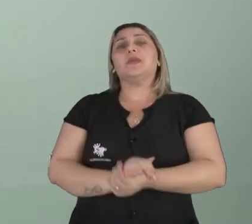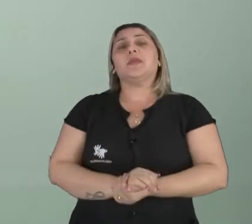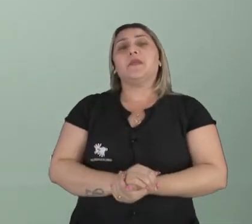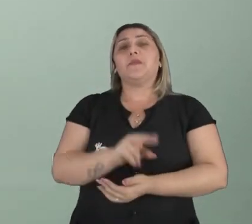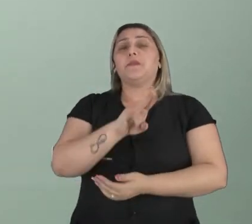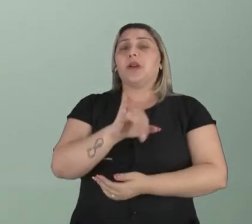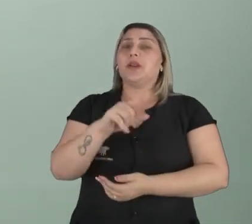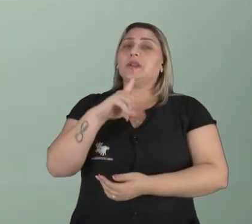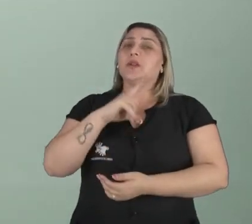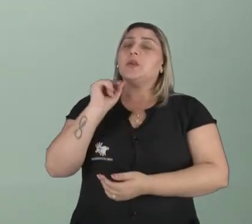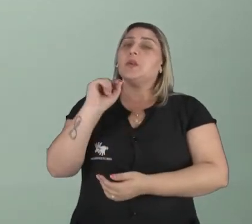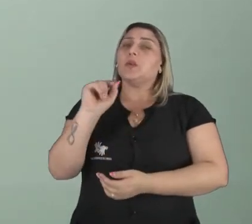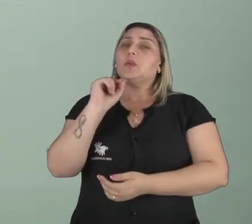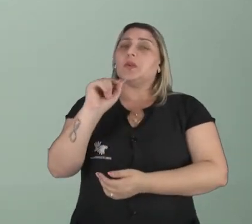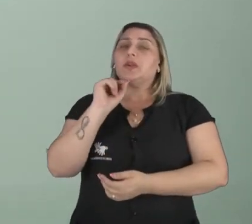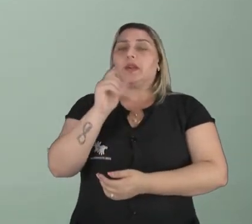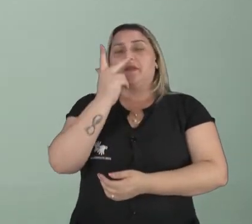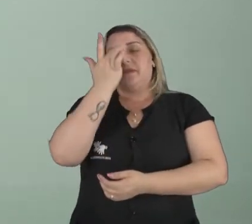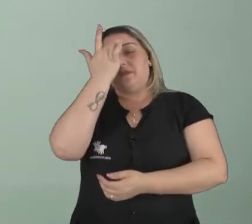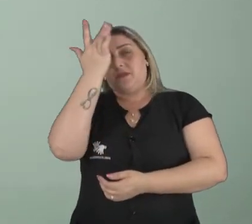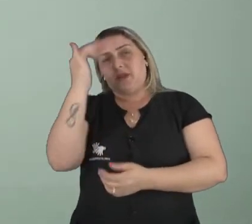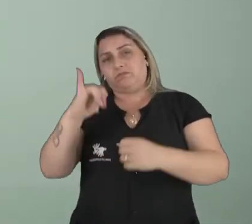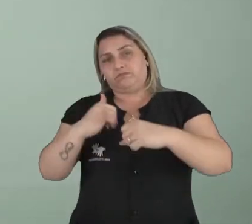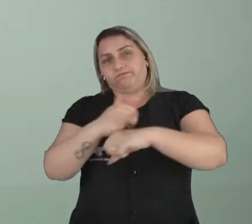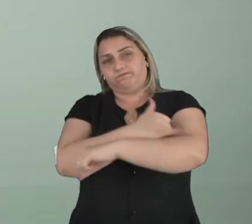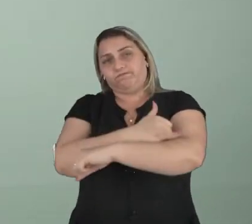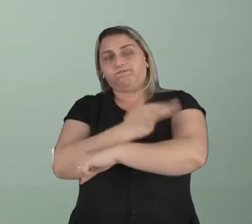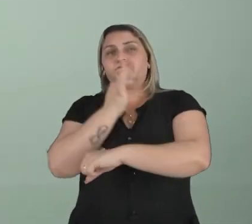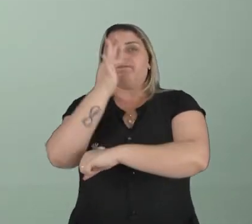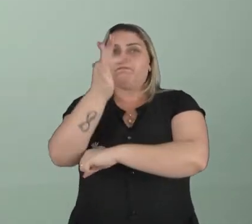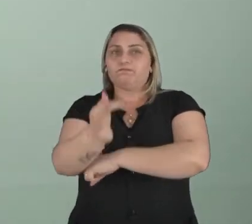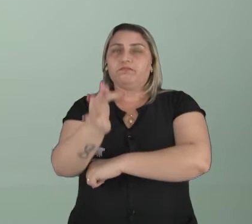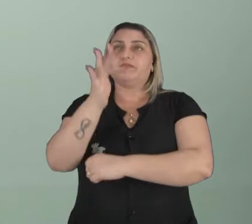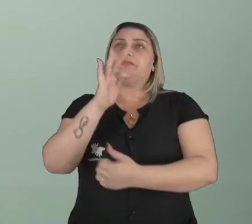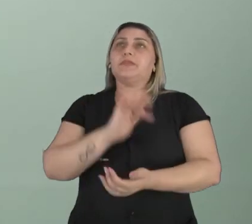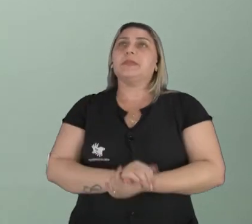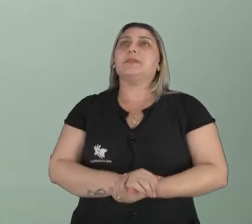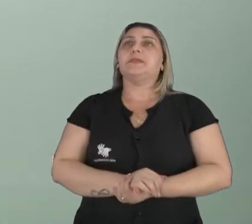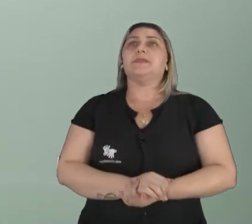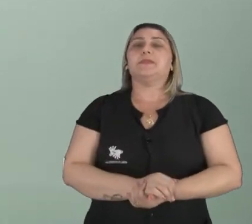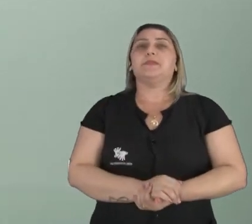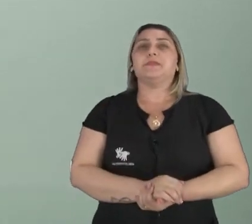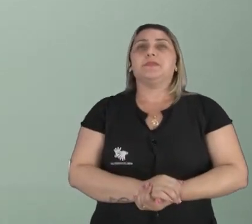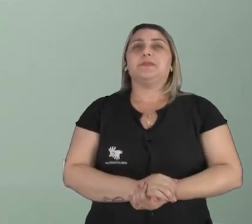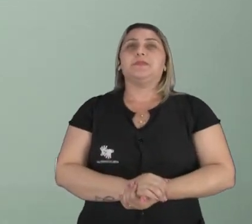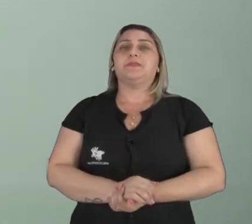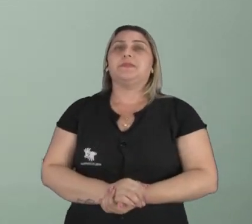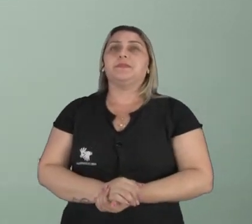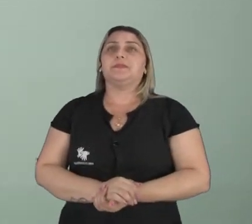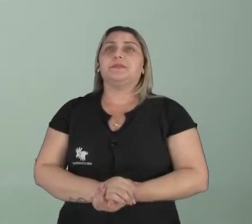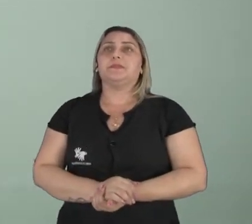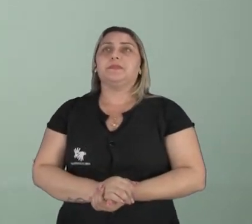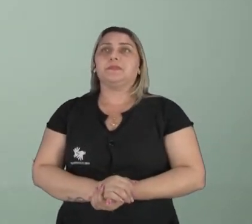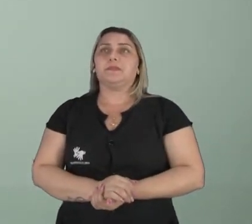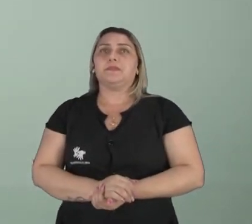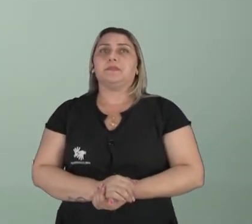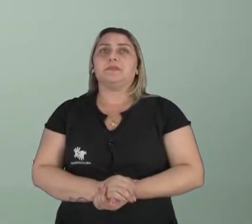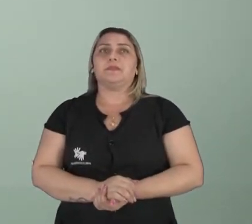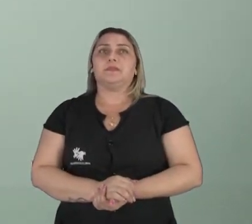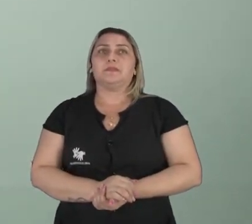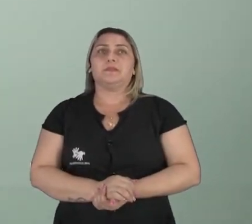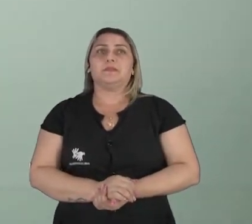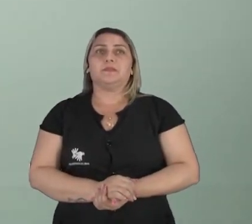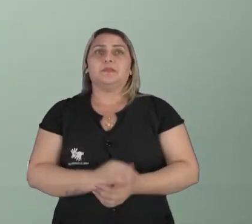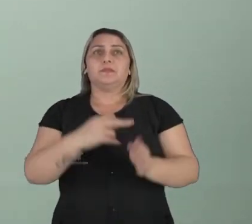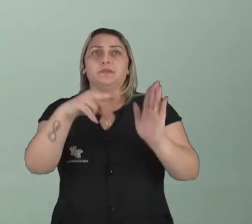ele vai ter ele tem essa facilidade e possivelmente será um sobrepeso Tá certo agora nós vamos seguir